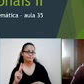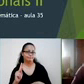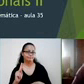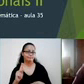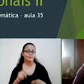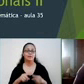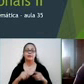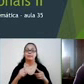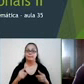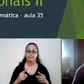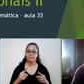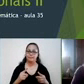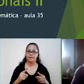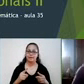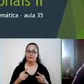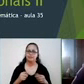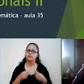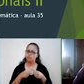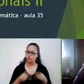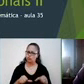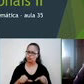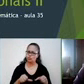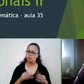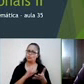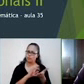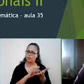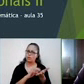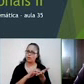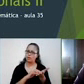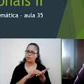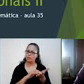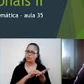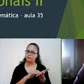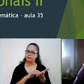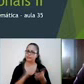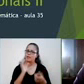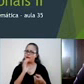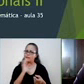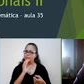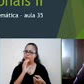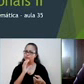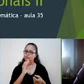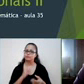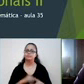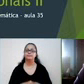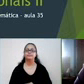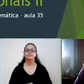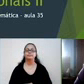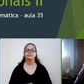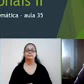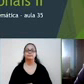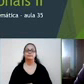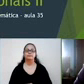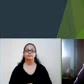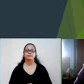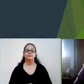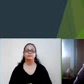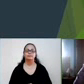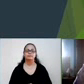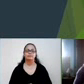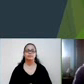ok? Mas em todo caso, eu tô com a minha aqui do lado. Rapidinho a gente fecha.